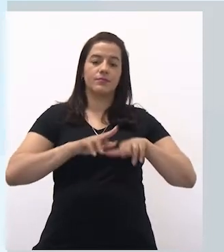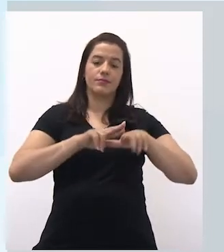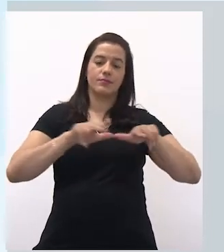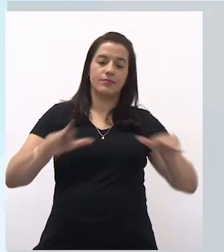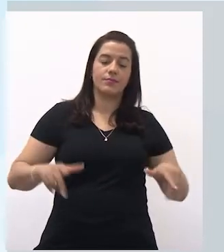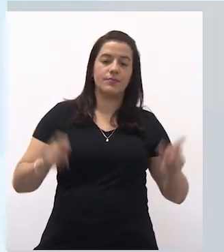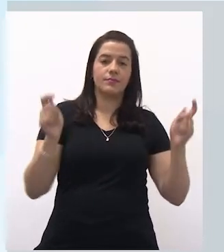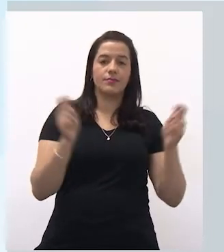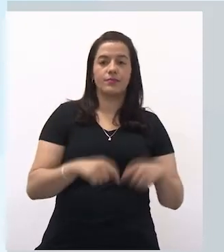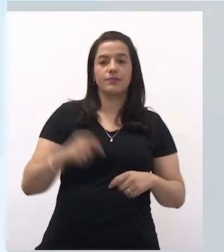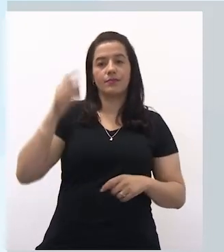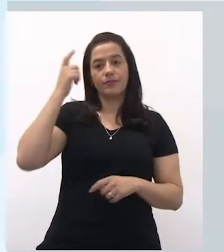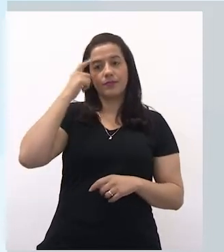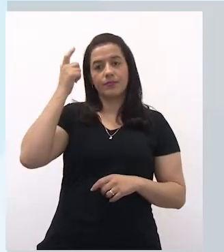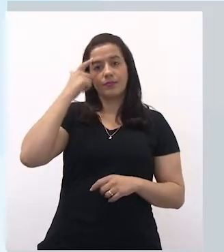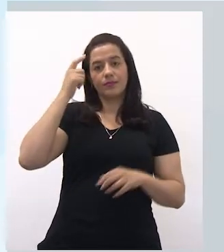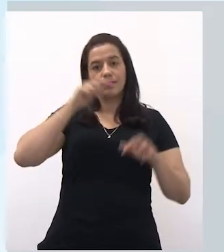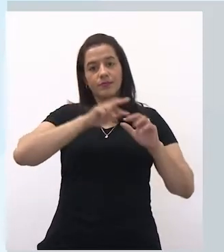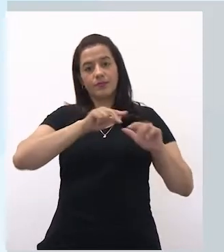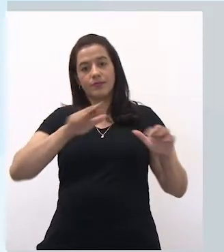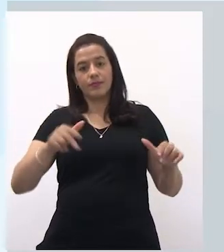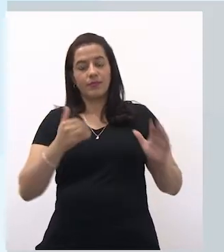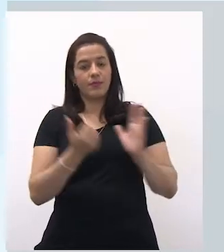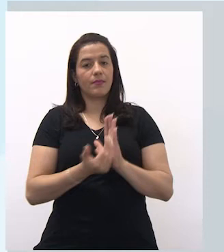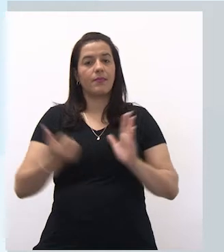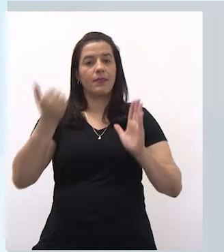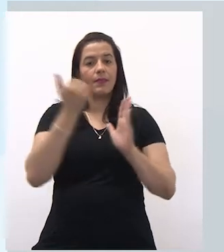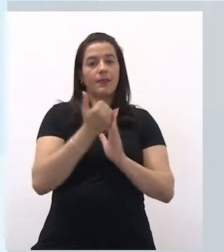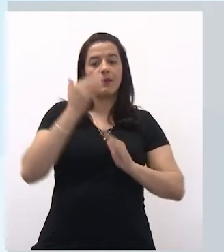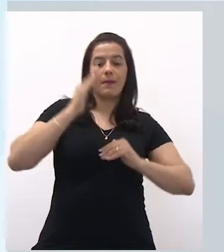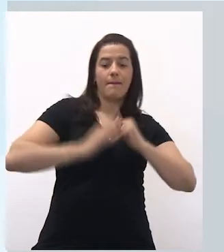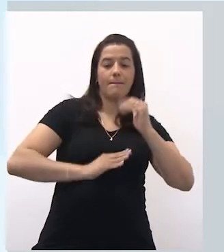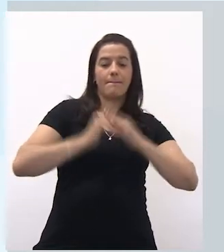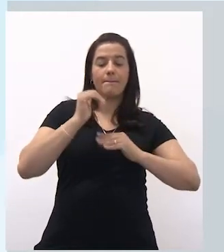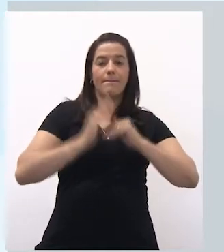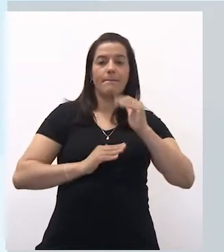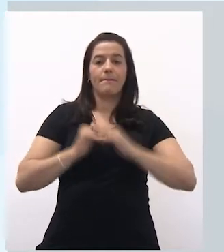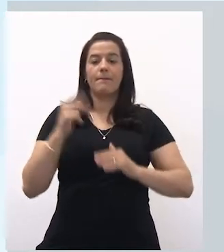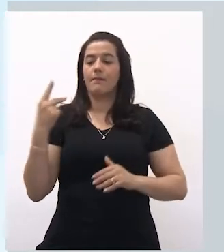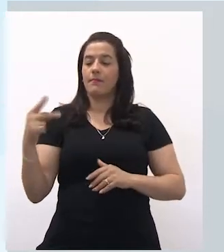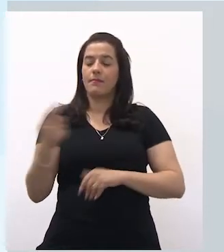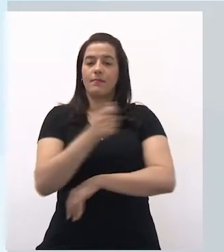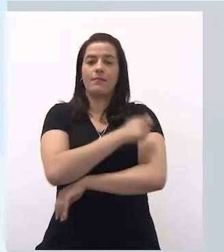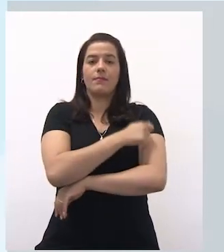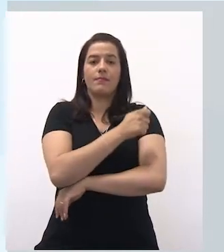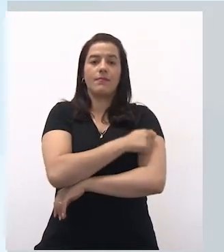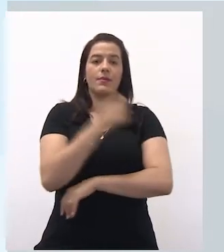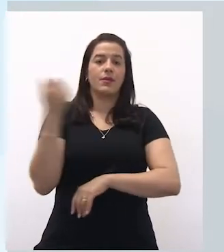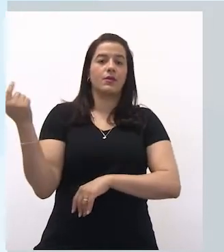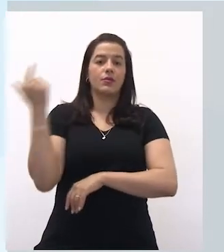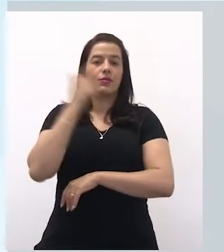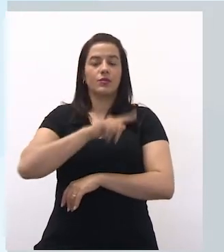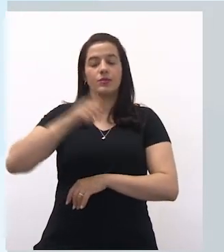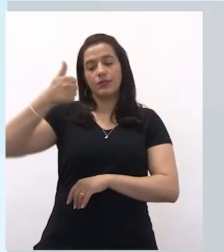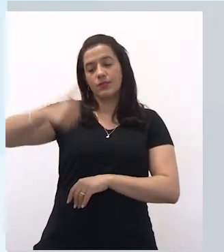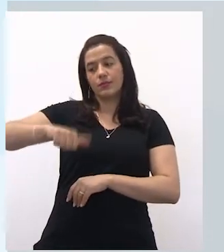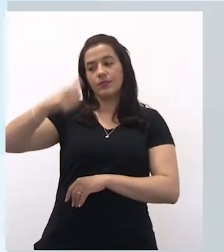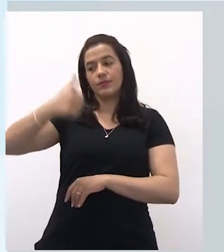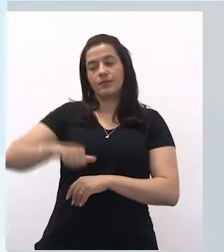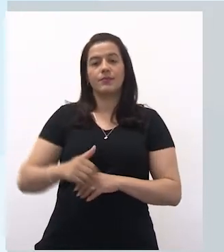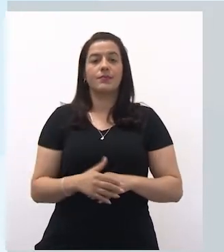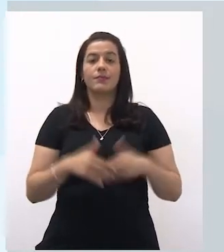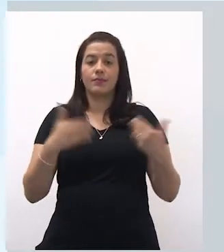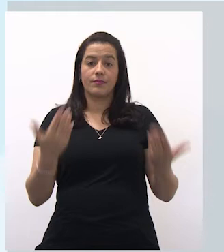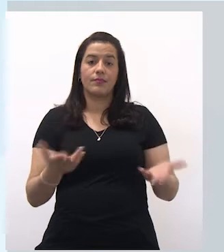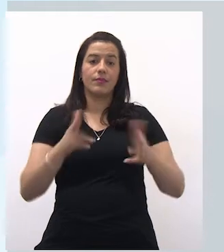mobilizações de pensamento, muito mais habilidades desse meu aluno para chegar num nível de análise. Por isso, a